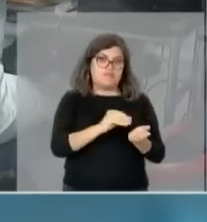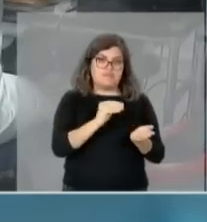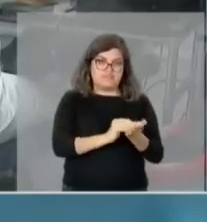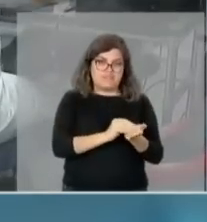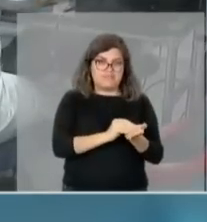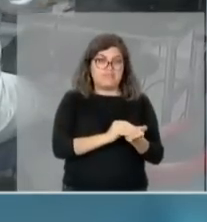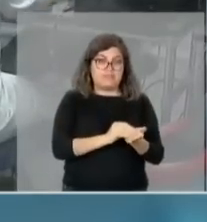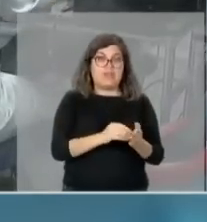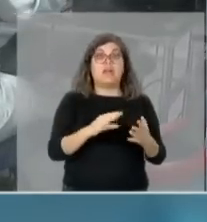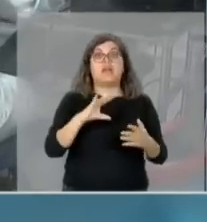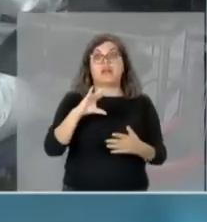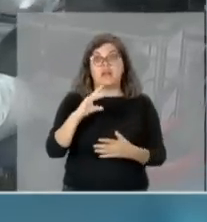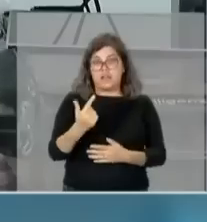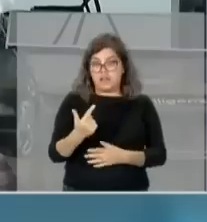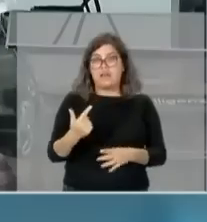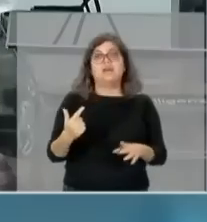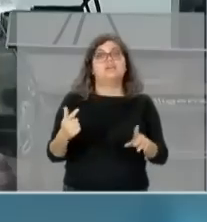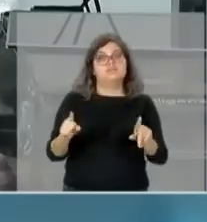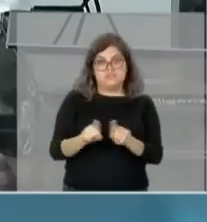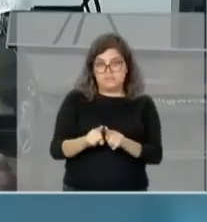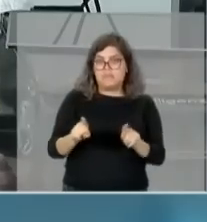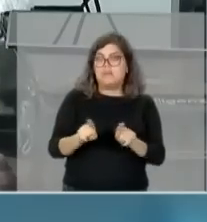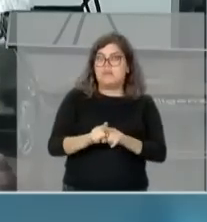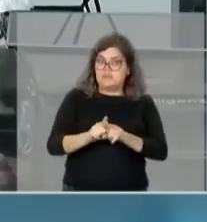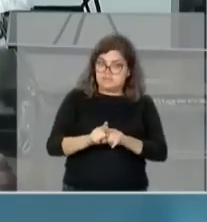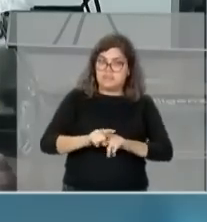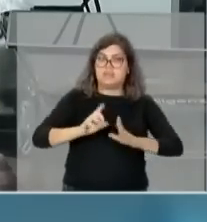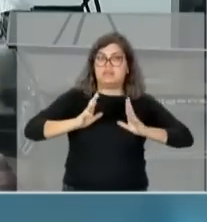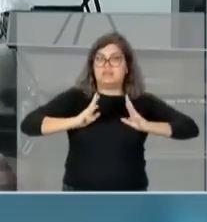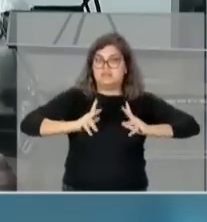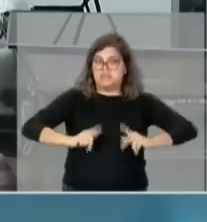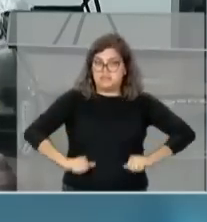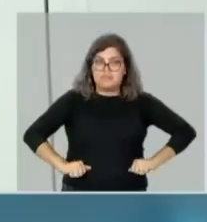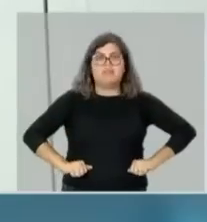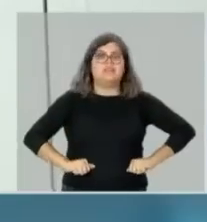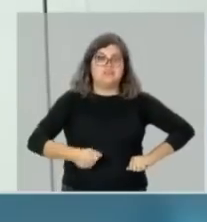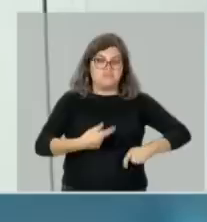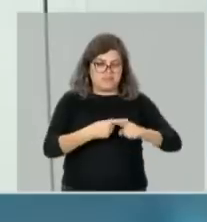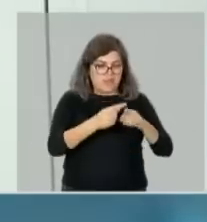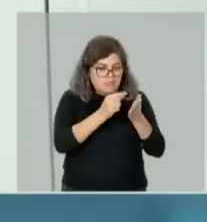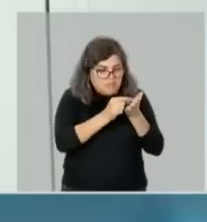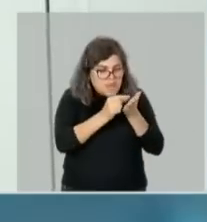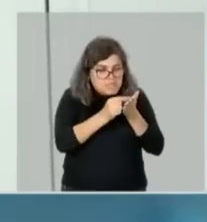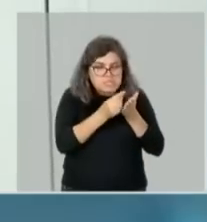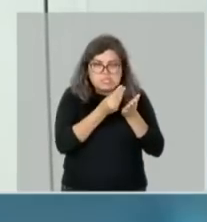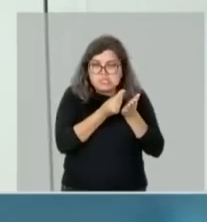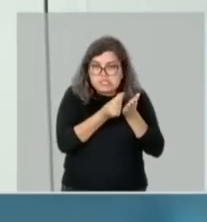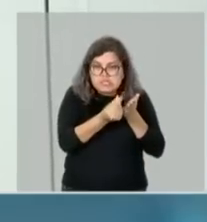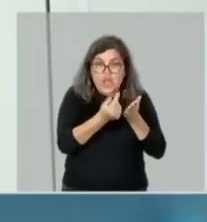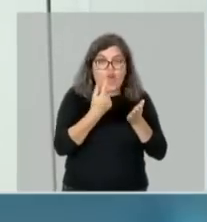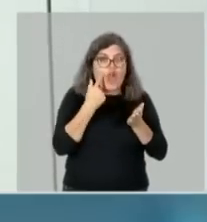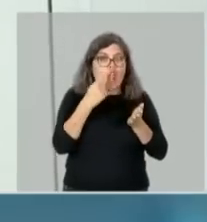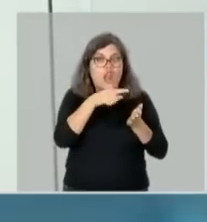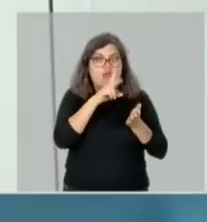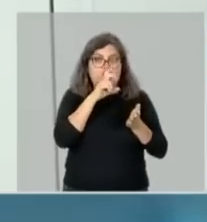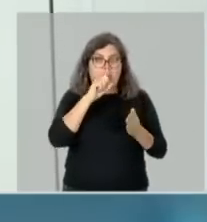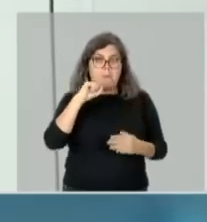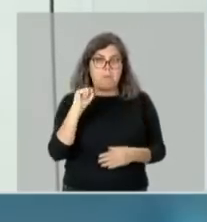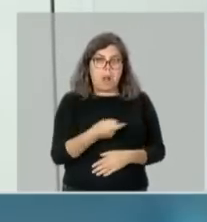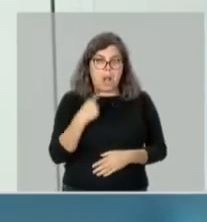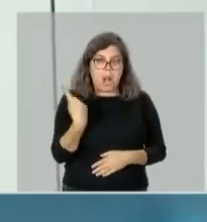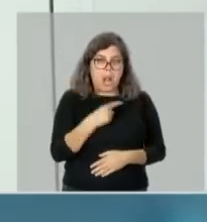exemplos podem acompanhar a sua mente período de campanha ou somente o dia das votações mas também podem fazer uma análise de todo o processo eleitoral